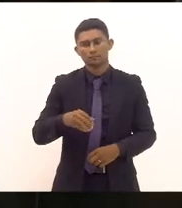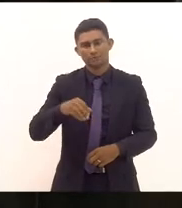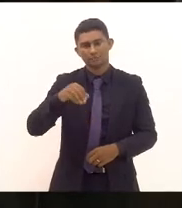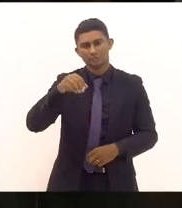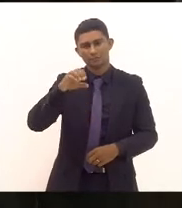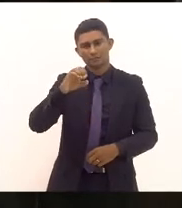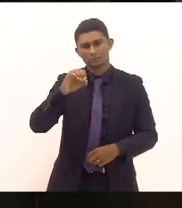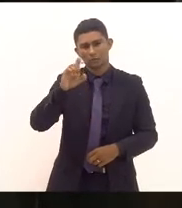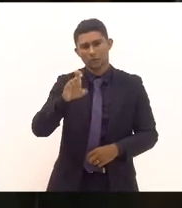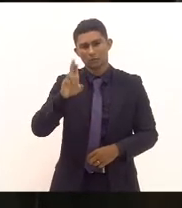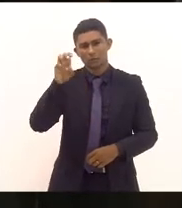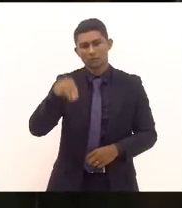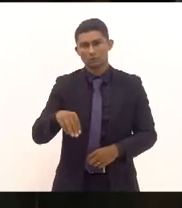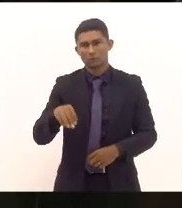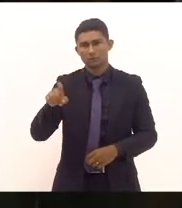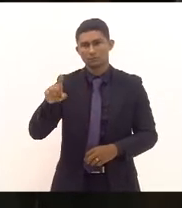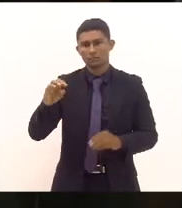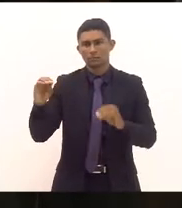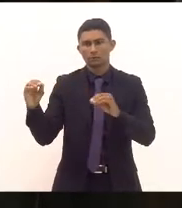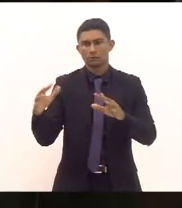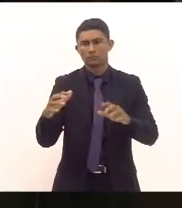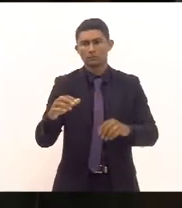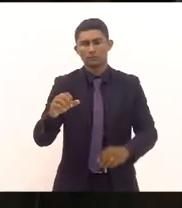benção Axé